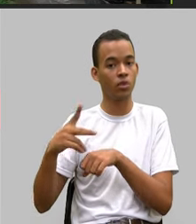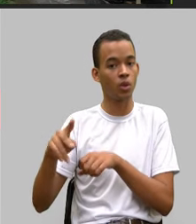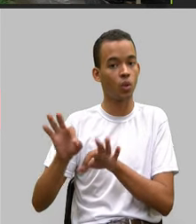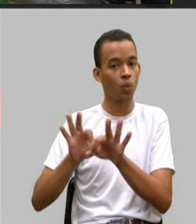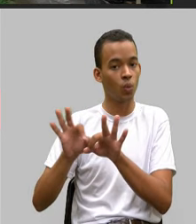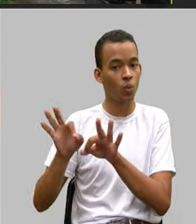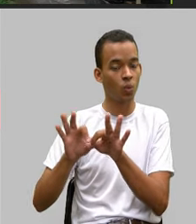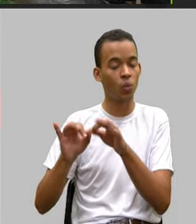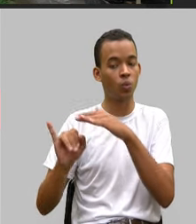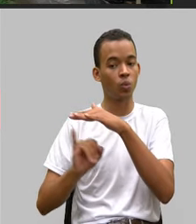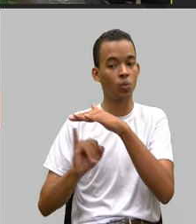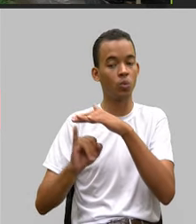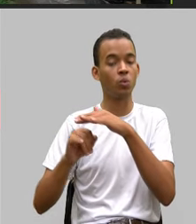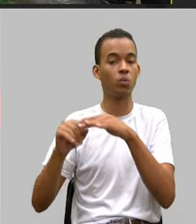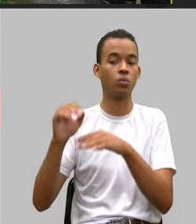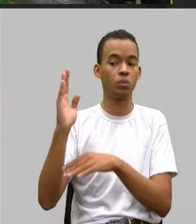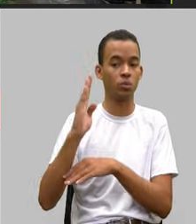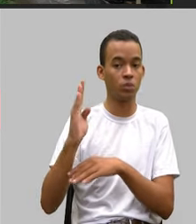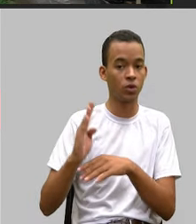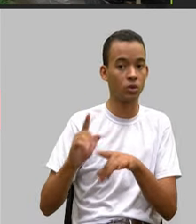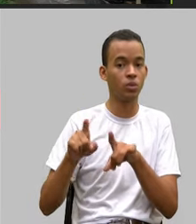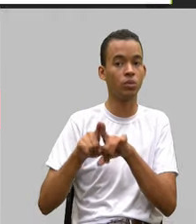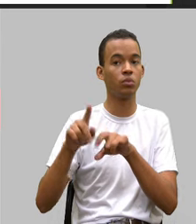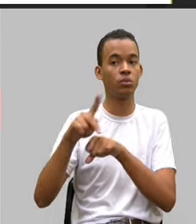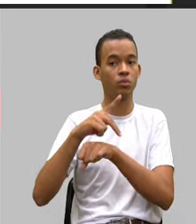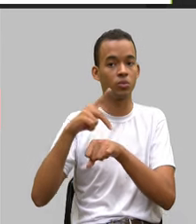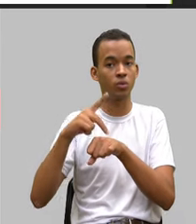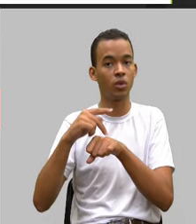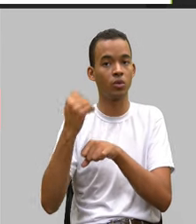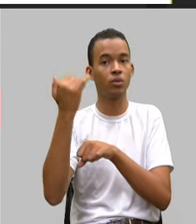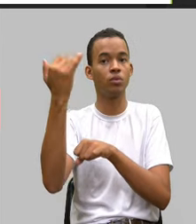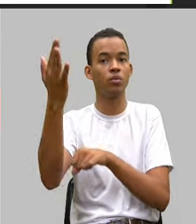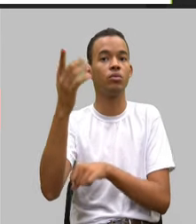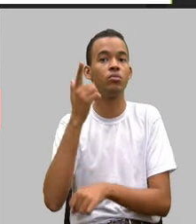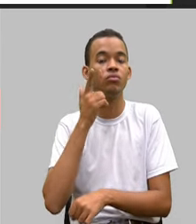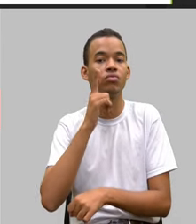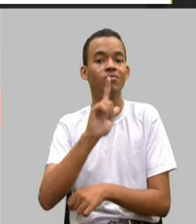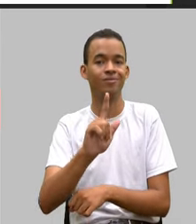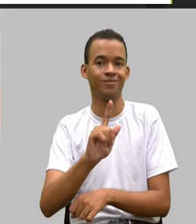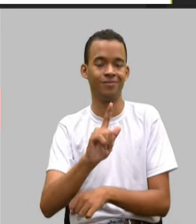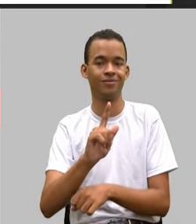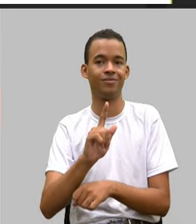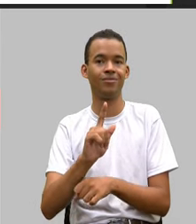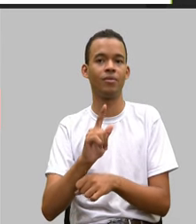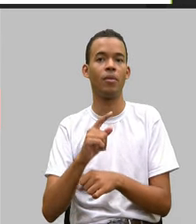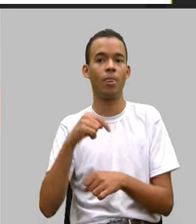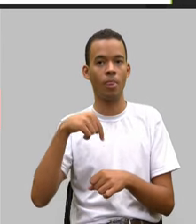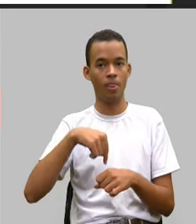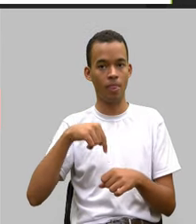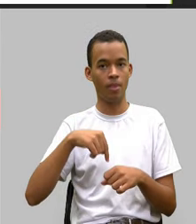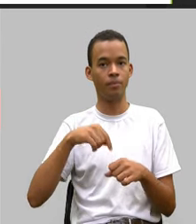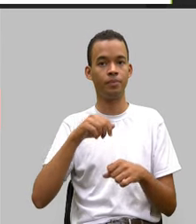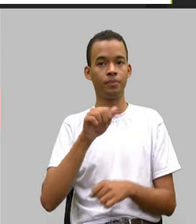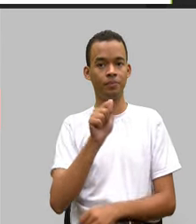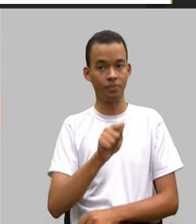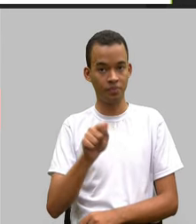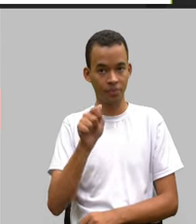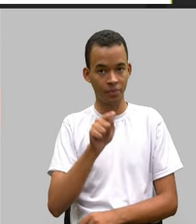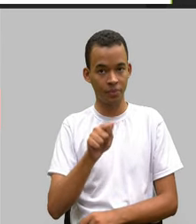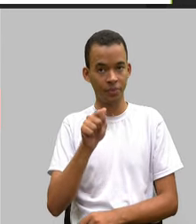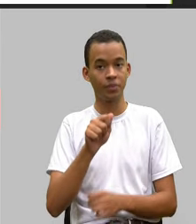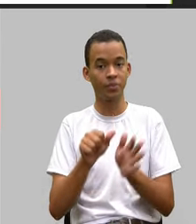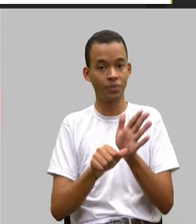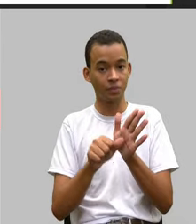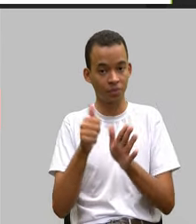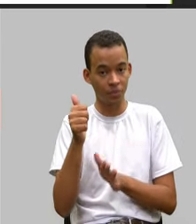no Brasil e até fora no final da minha apresentação Vou falar um pouquinho sobre associação que foi a primeira associação de pacientes de cannabis